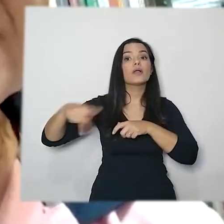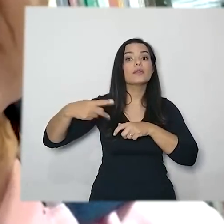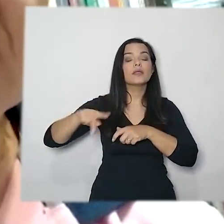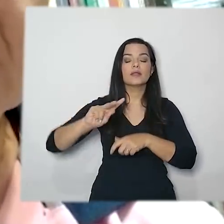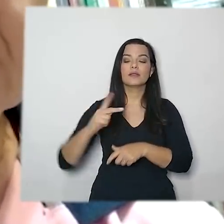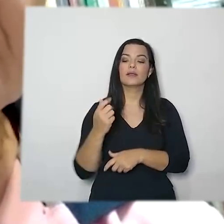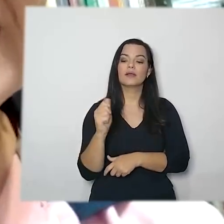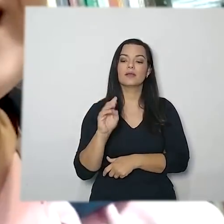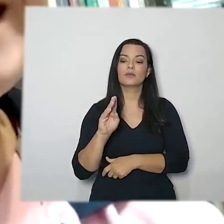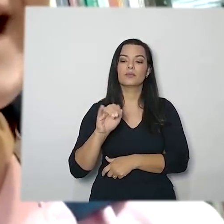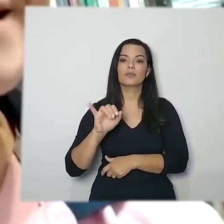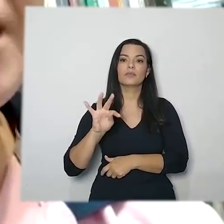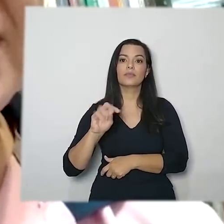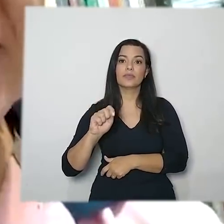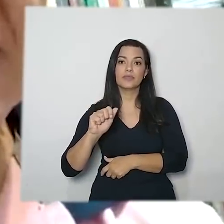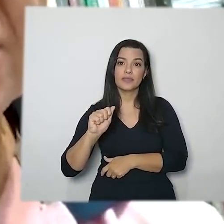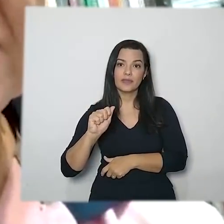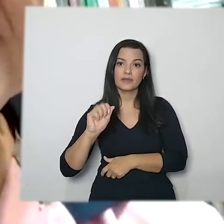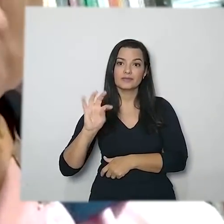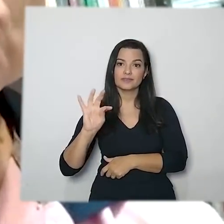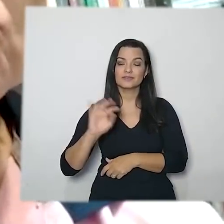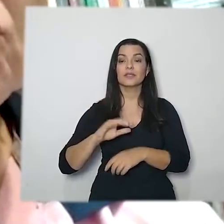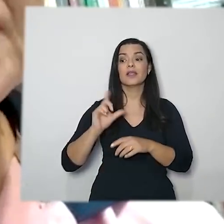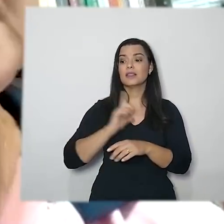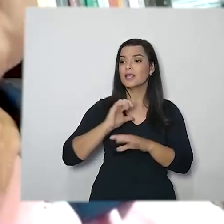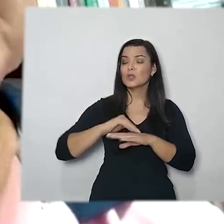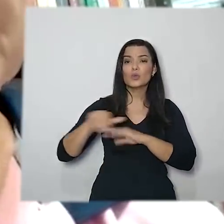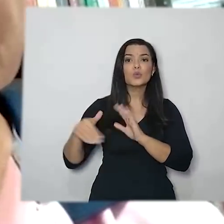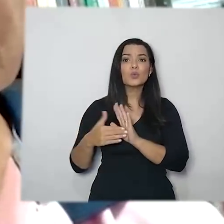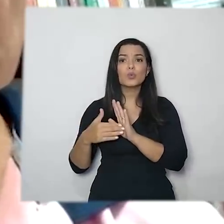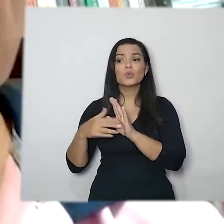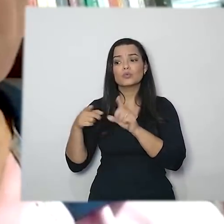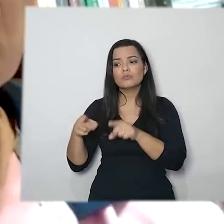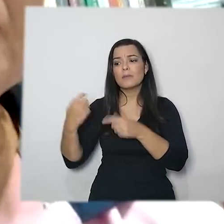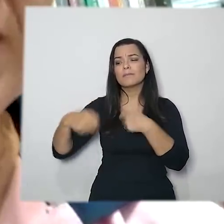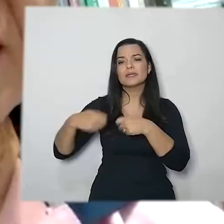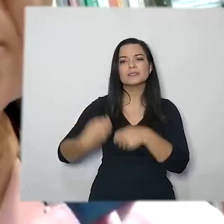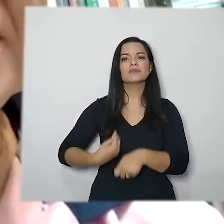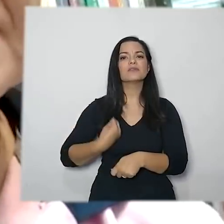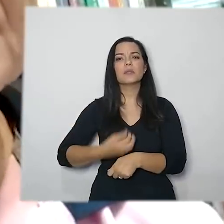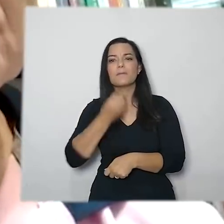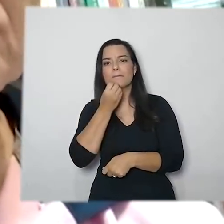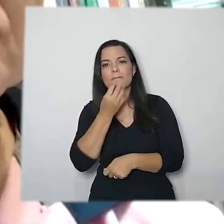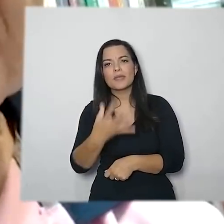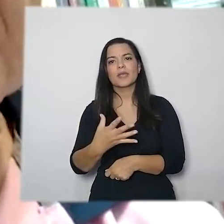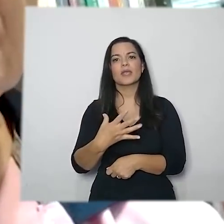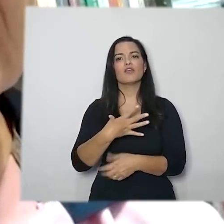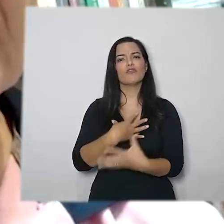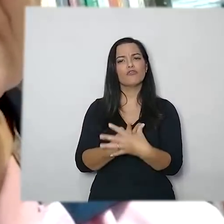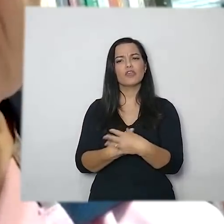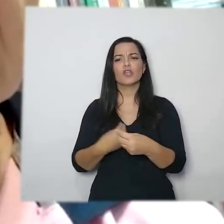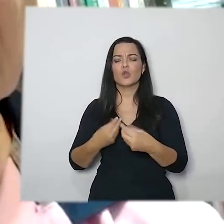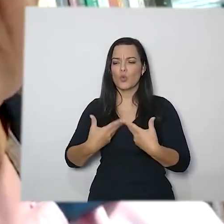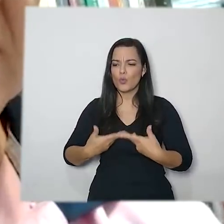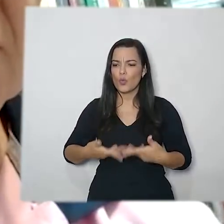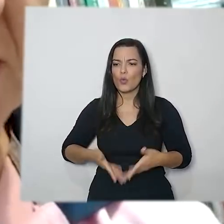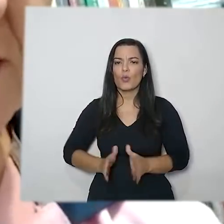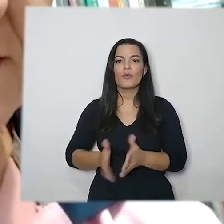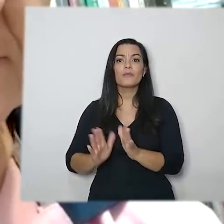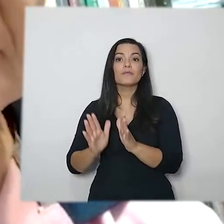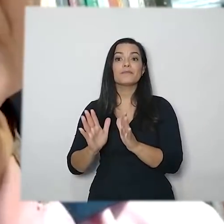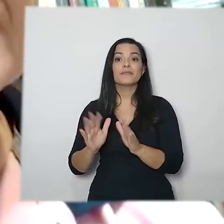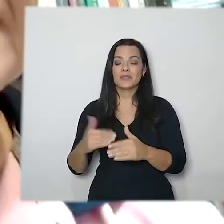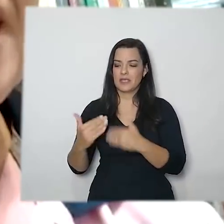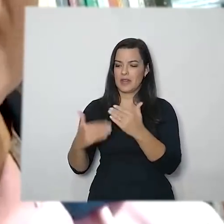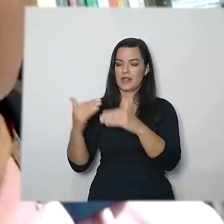chama habitat. E nesse habitat tem tudo o que eles precisam para viver bem, para se reproduzir, para crescer, para ser